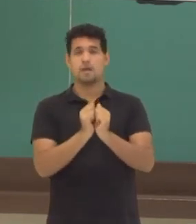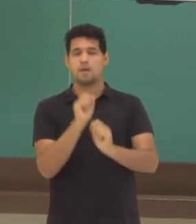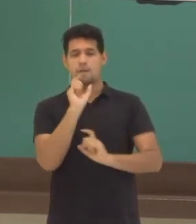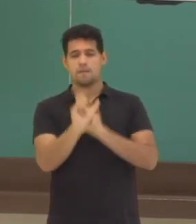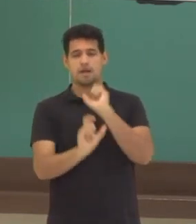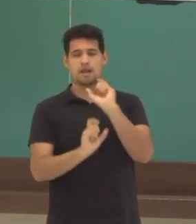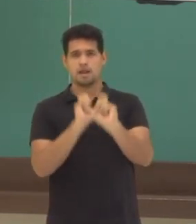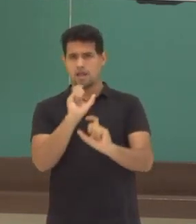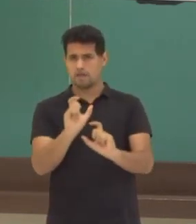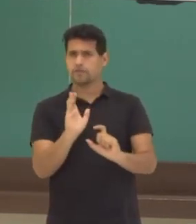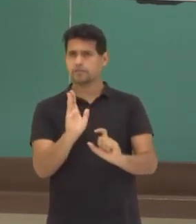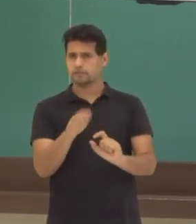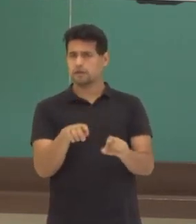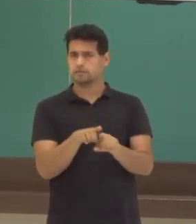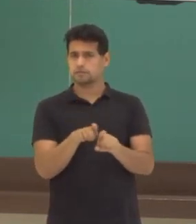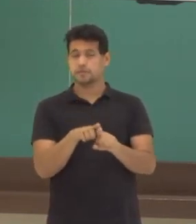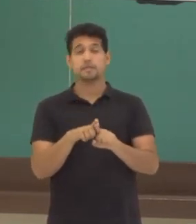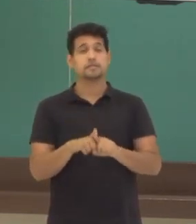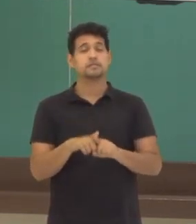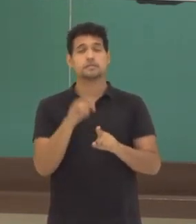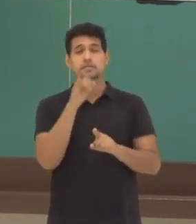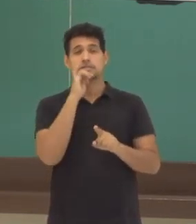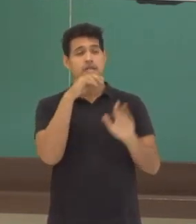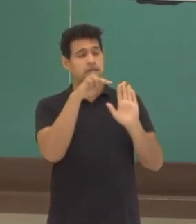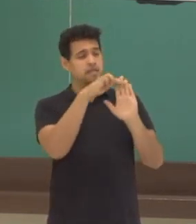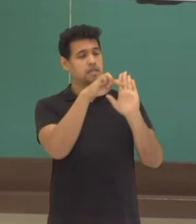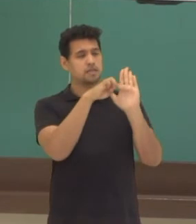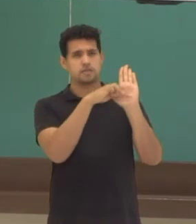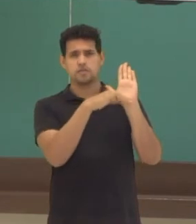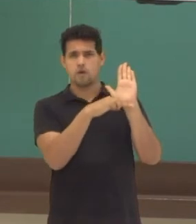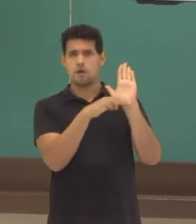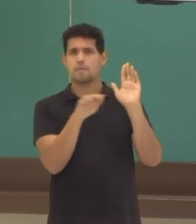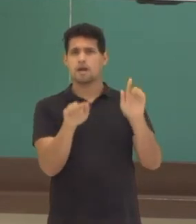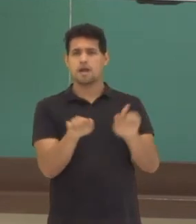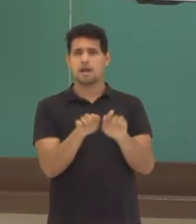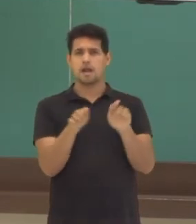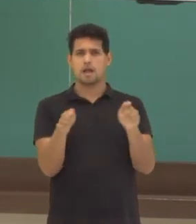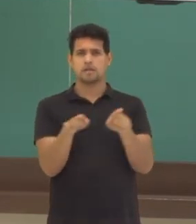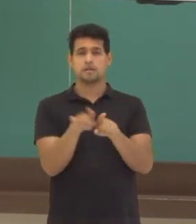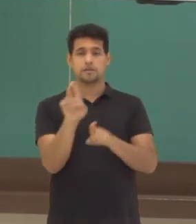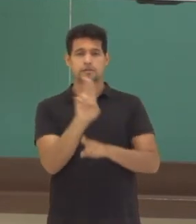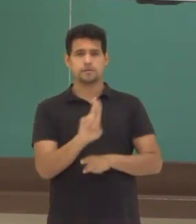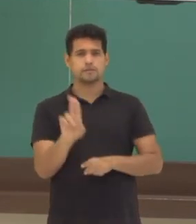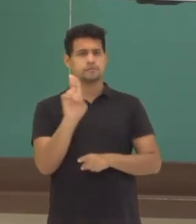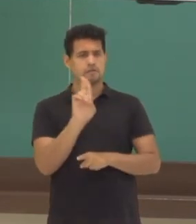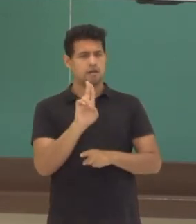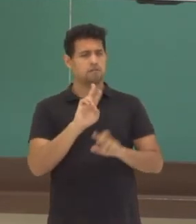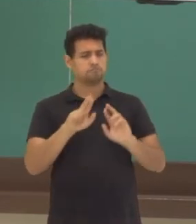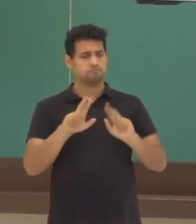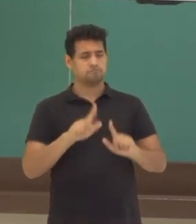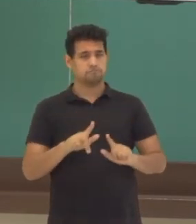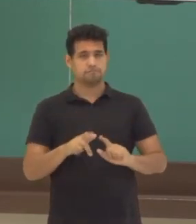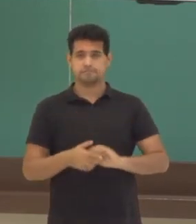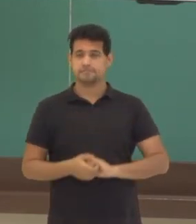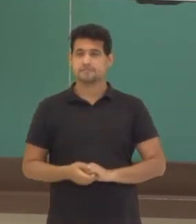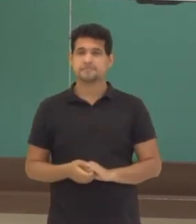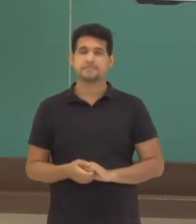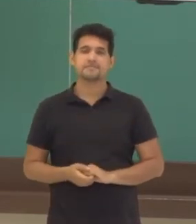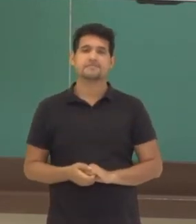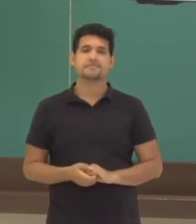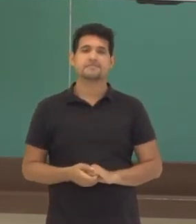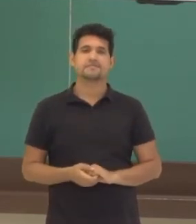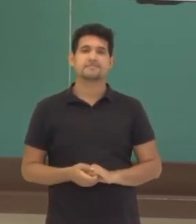palavras dicionarizadas, né, dentro das normas gramaticais, né, de colocação das sentenças, enfim, beleza?